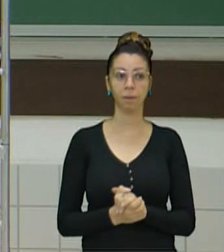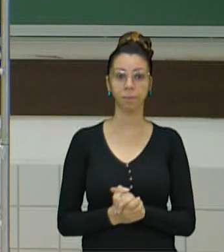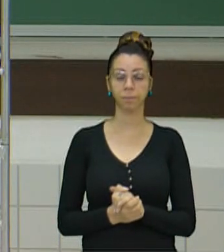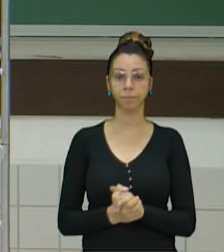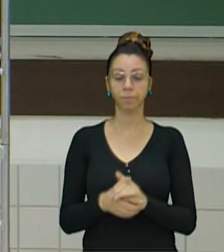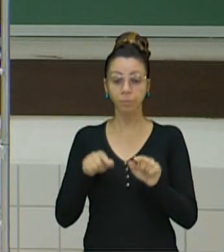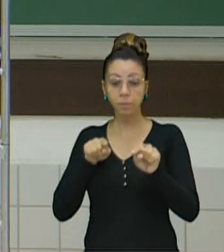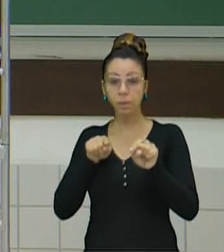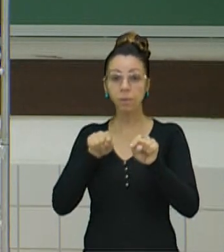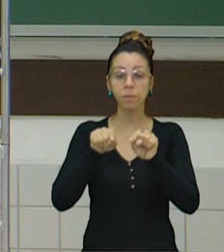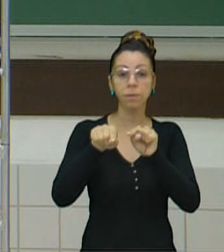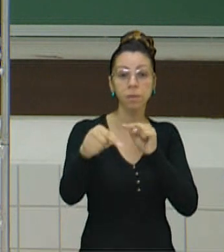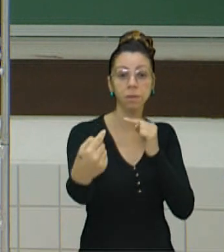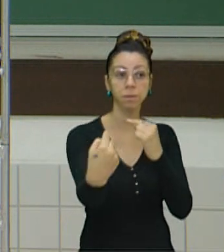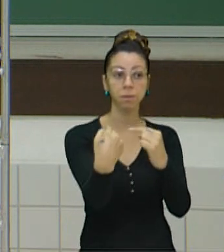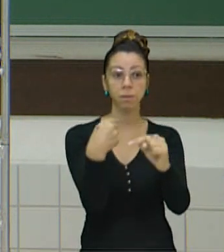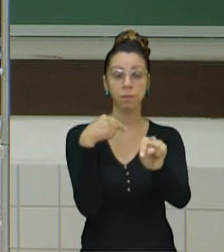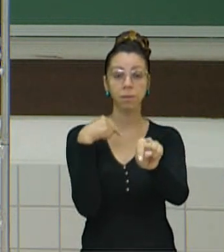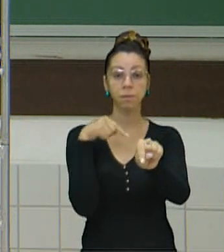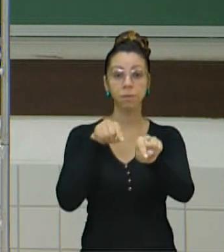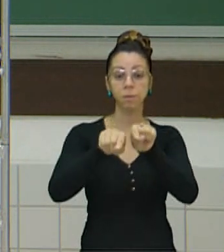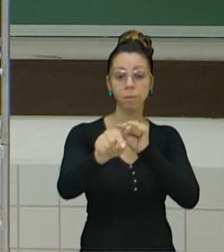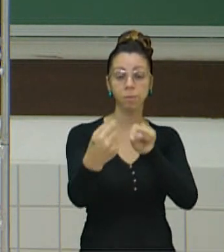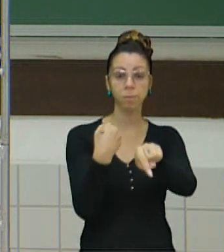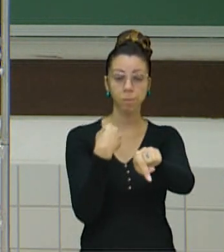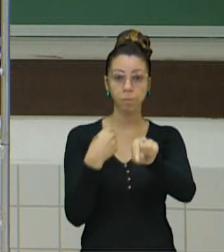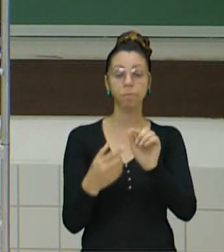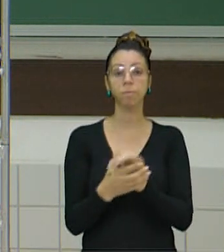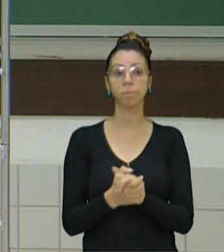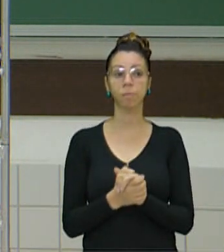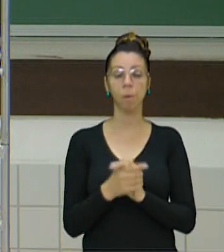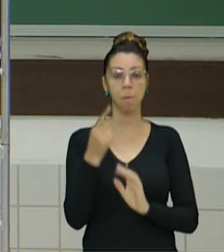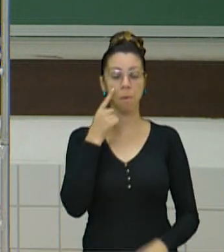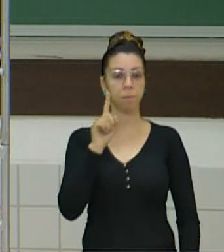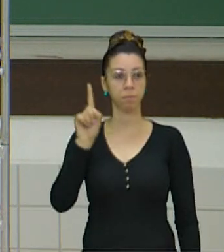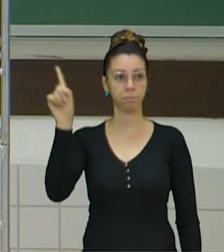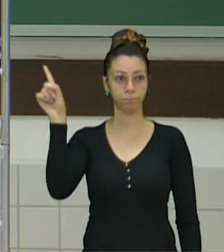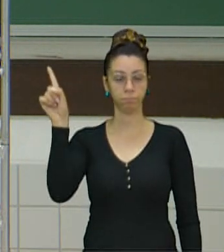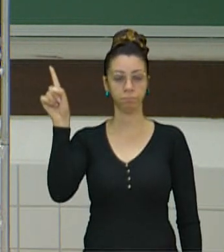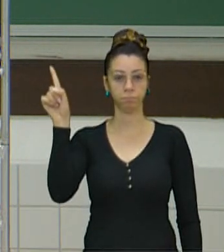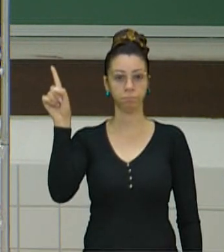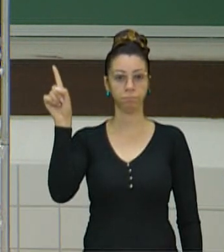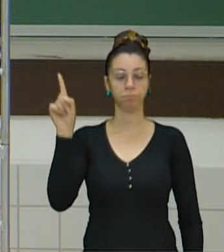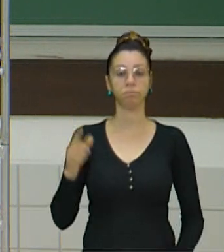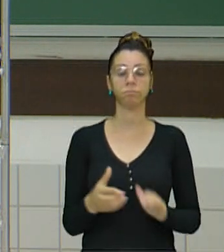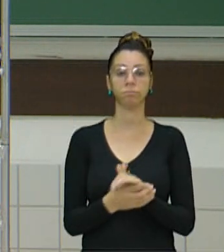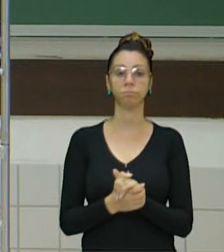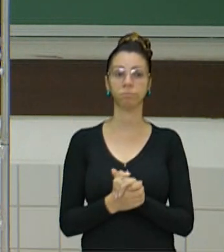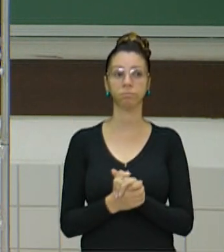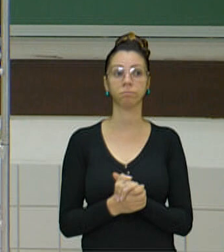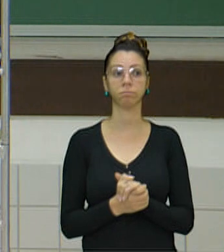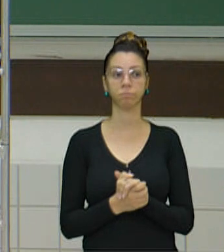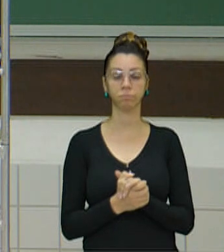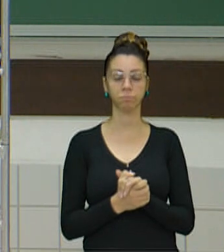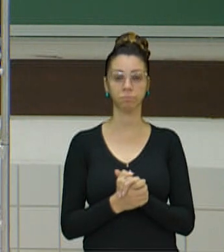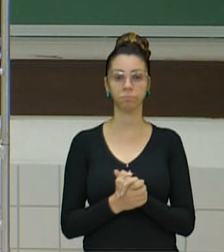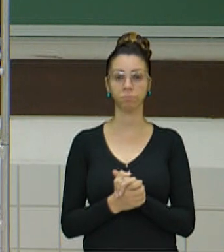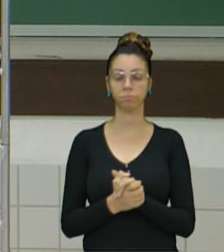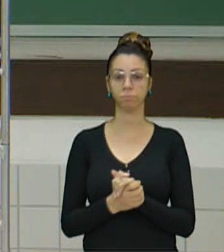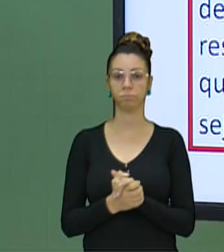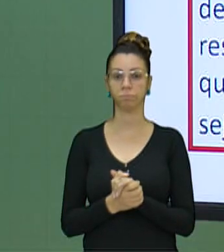seu sentido. Porque aqui existe a atuação de um personagem que se